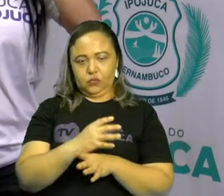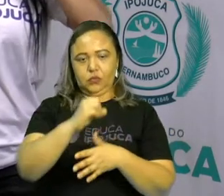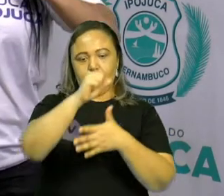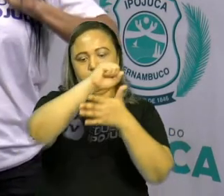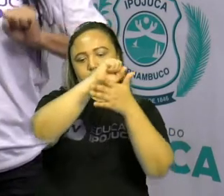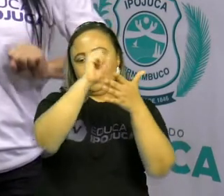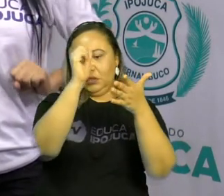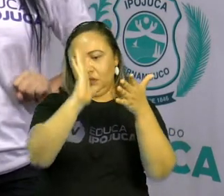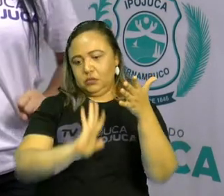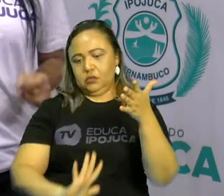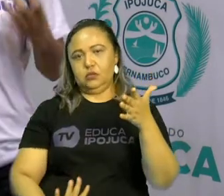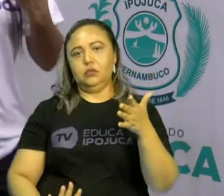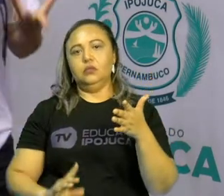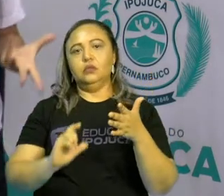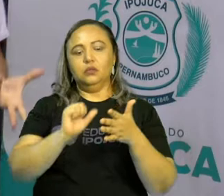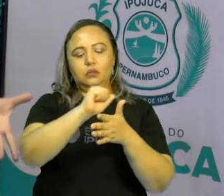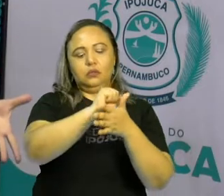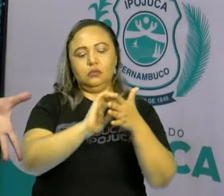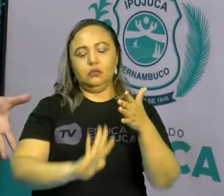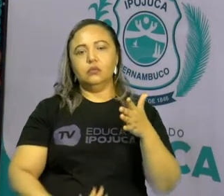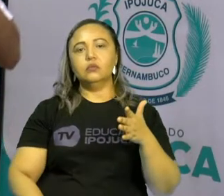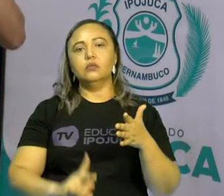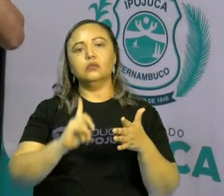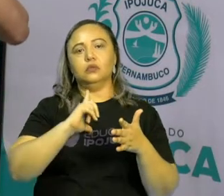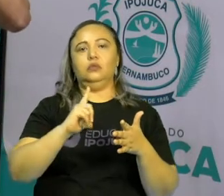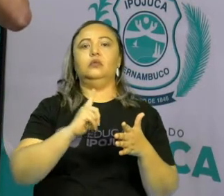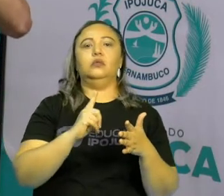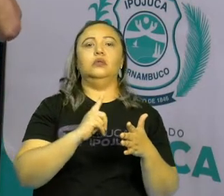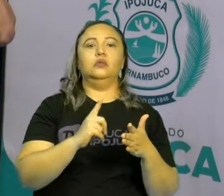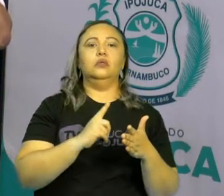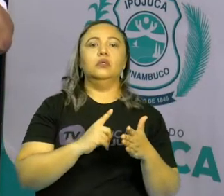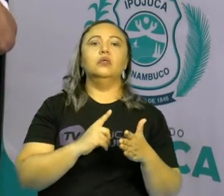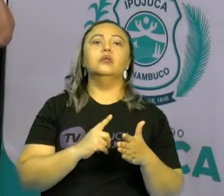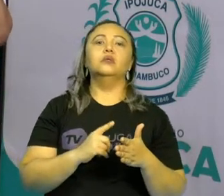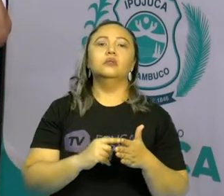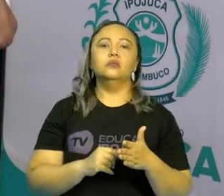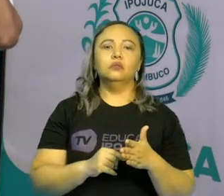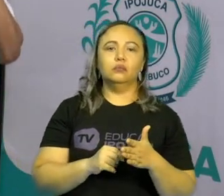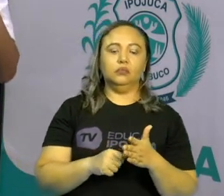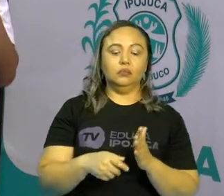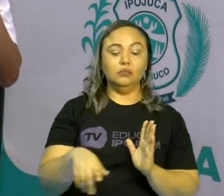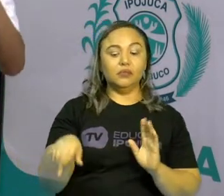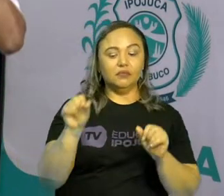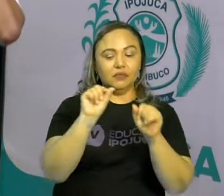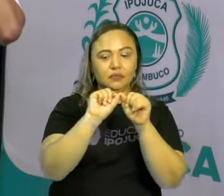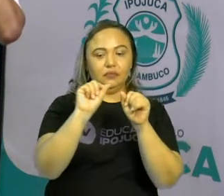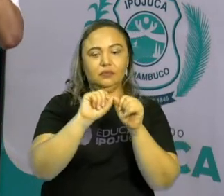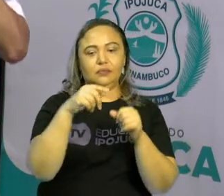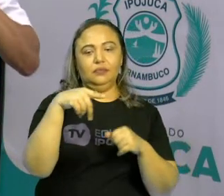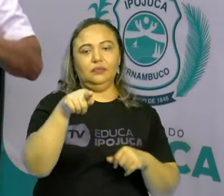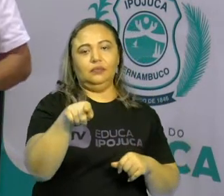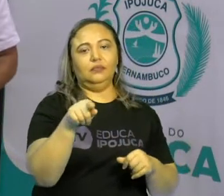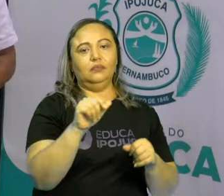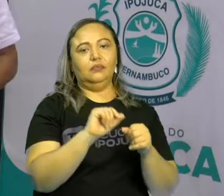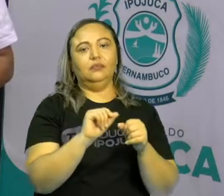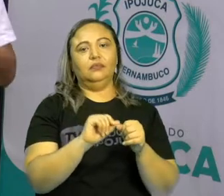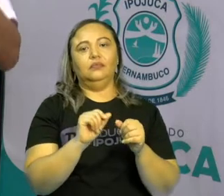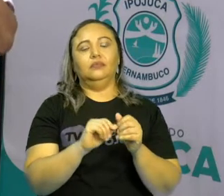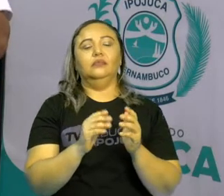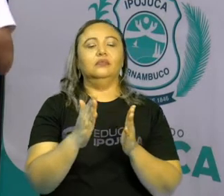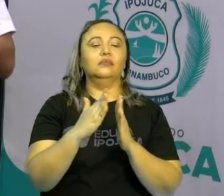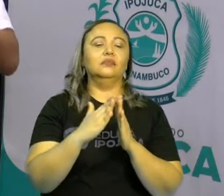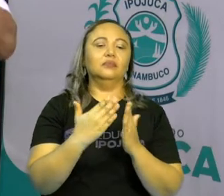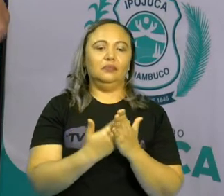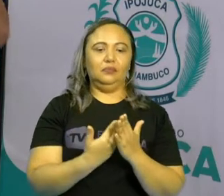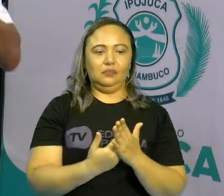teremos um Desafio o que é um desafio é uma tarefinha como se fosse trekinho em casa que você vai fazer aí na